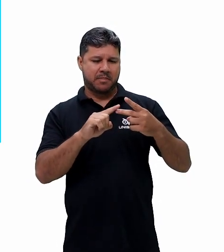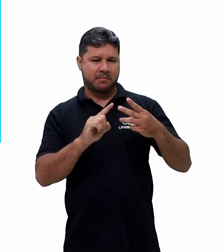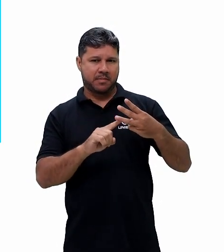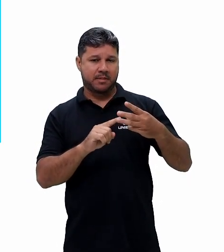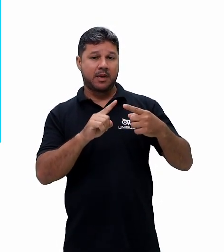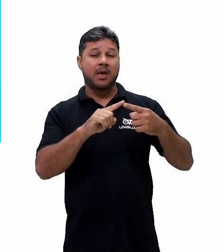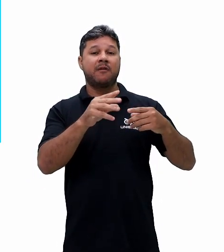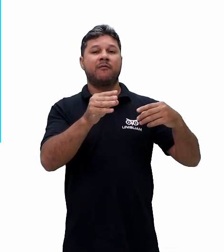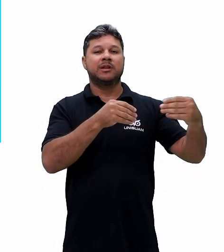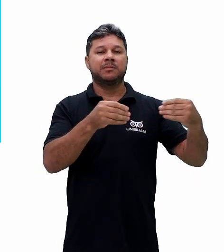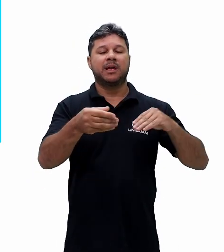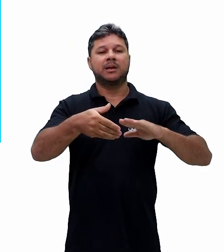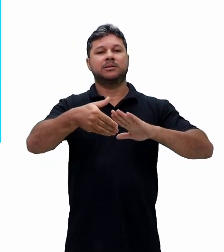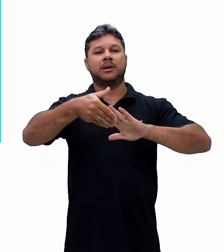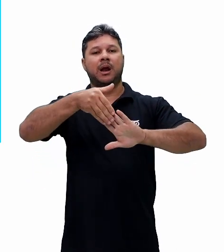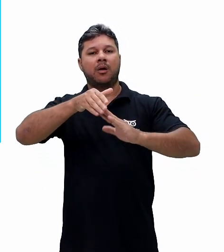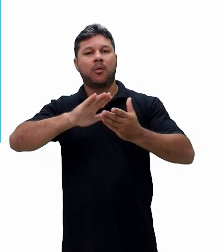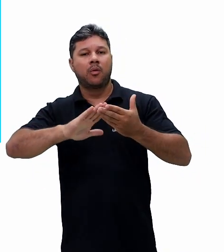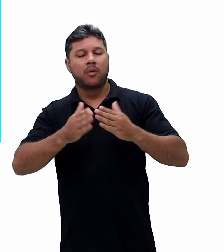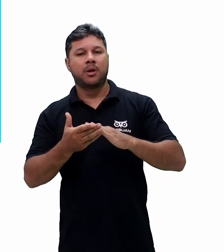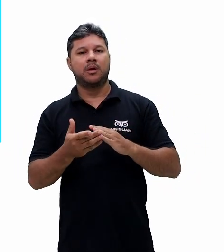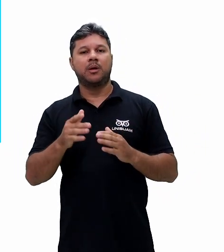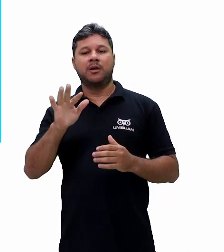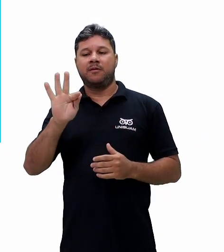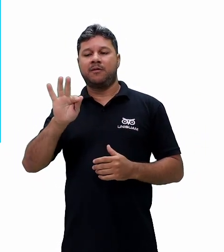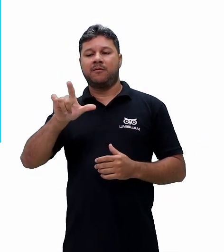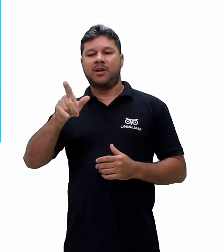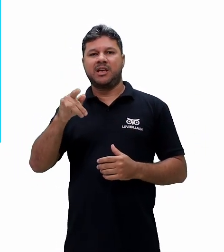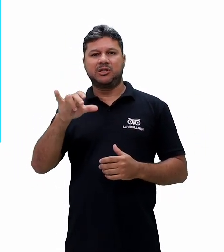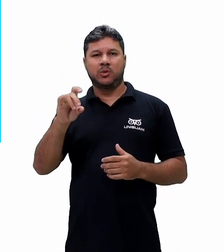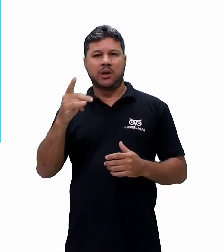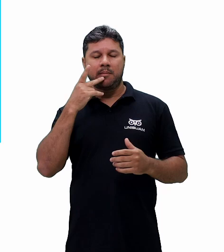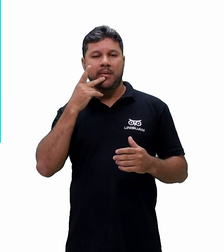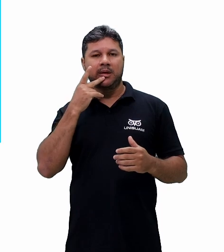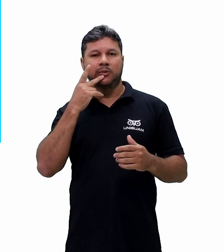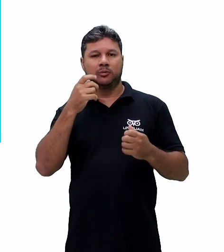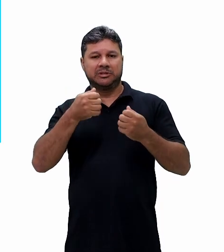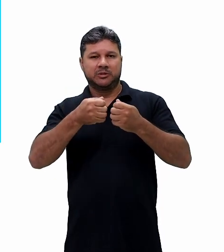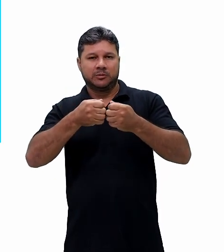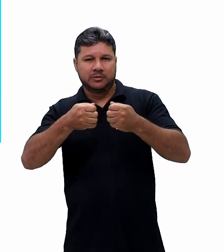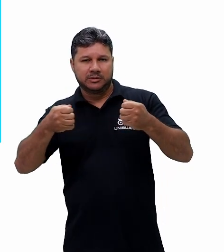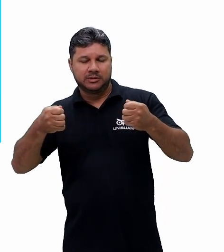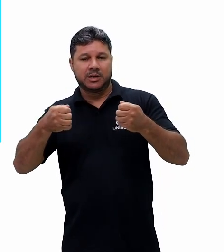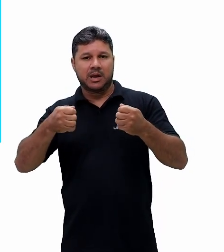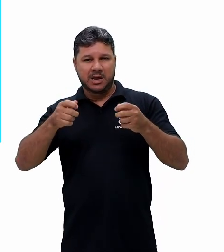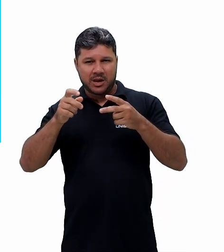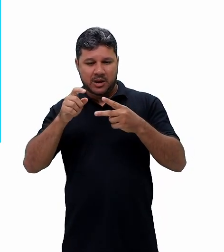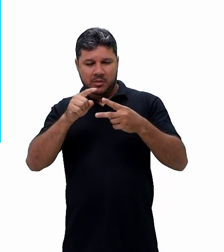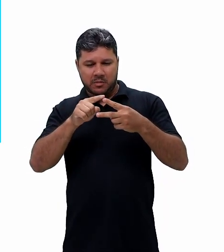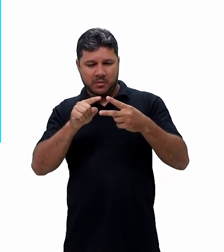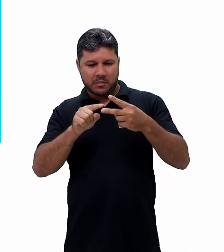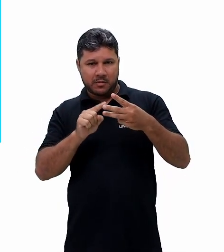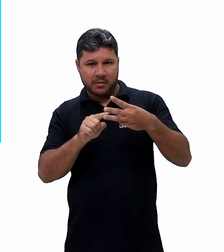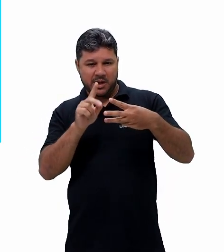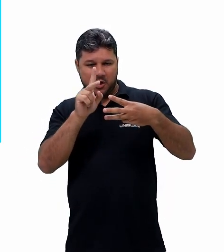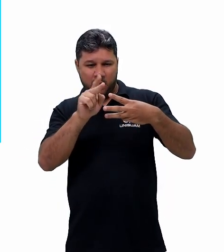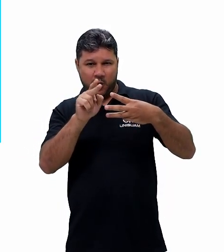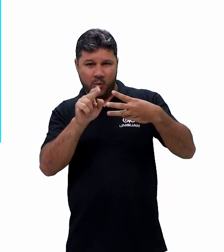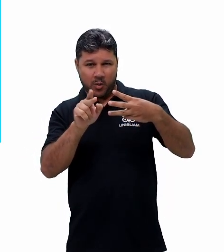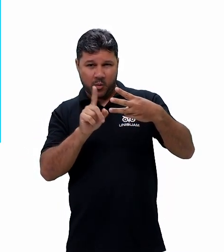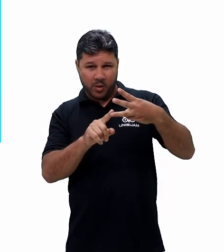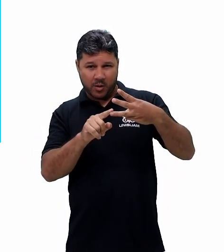flexibilidade, alongamento, flexionamento são a mesma coisa? O que vocês acham?